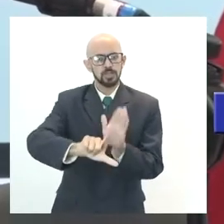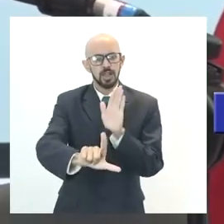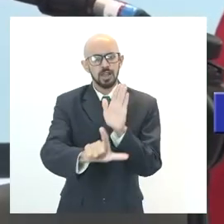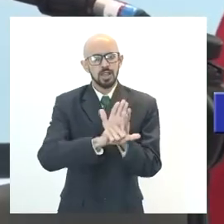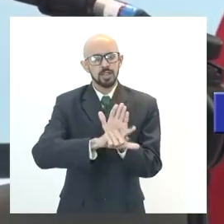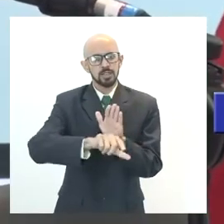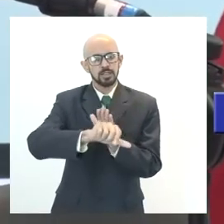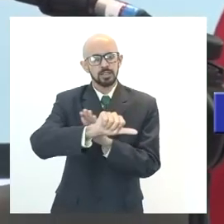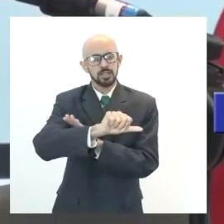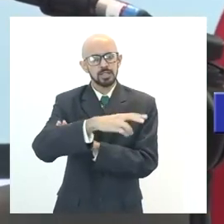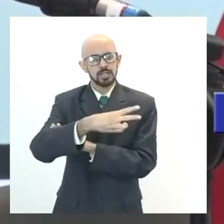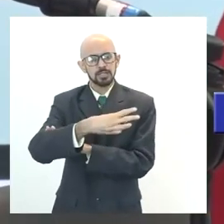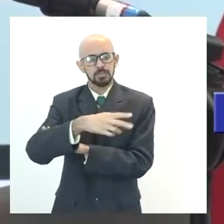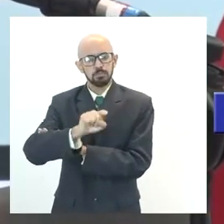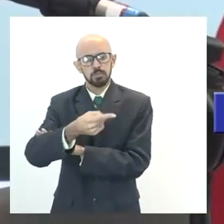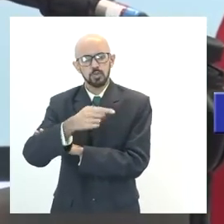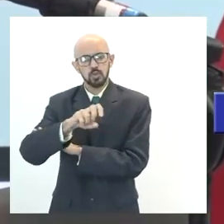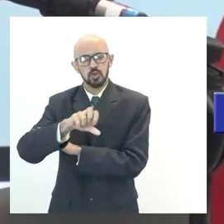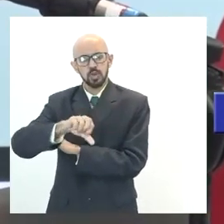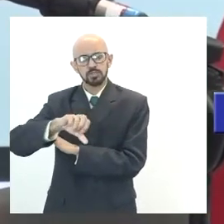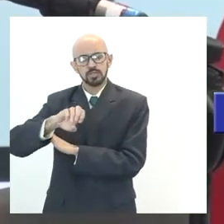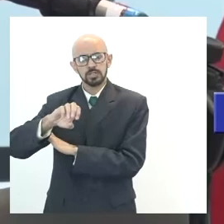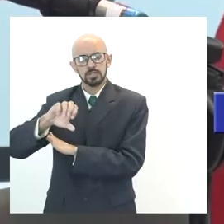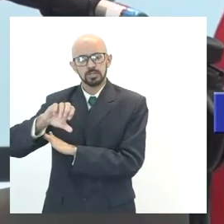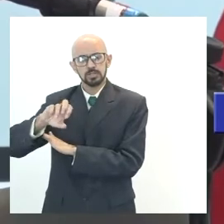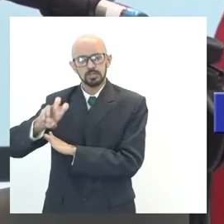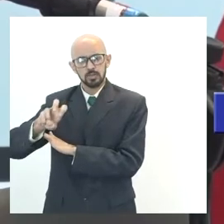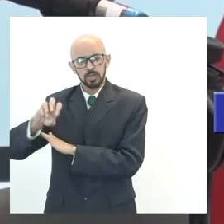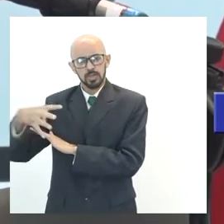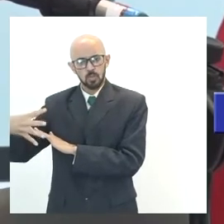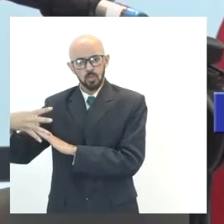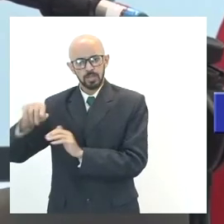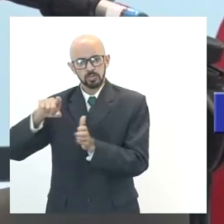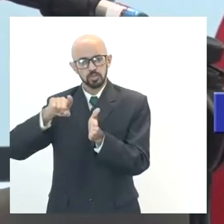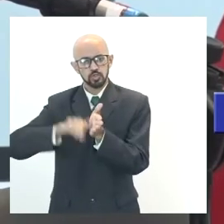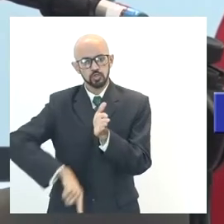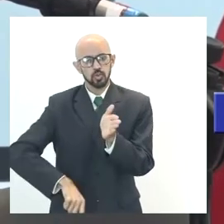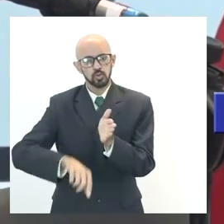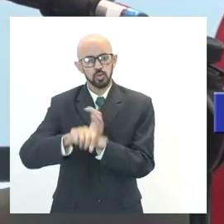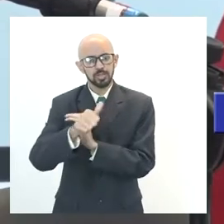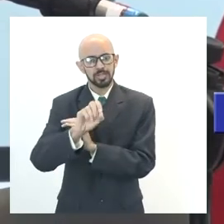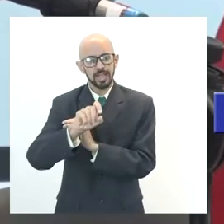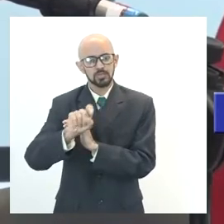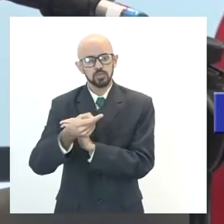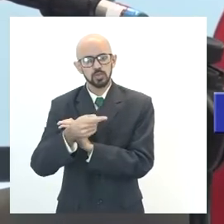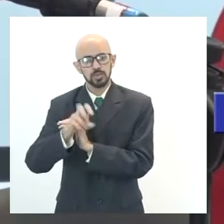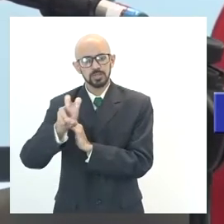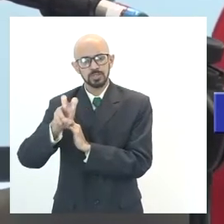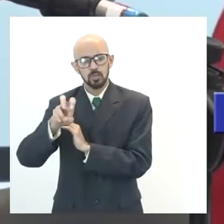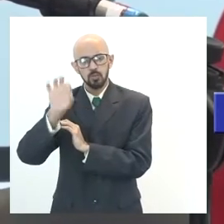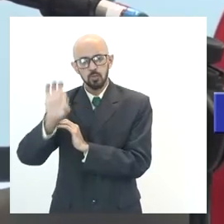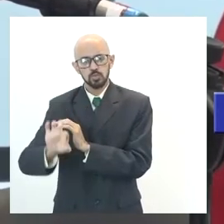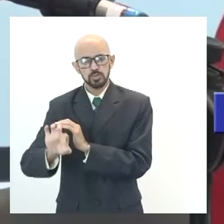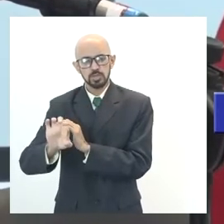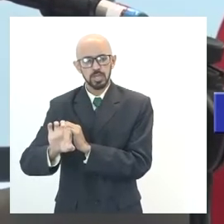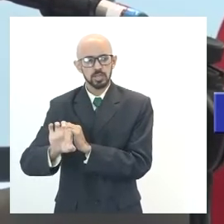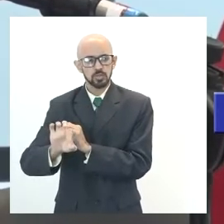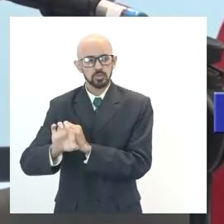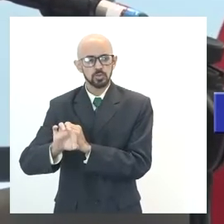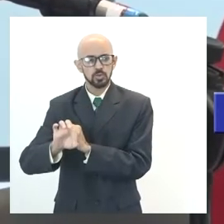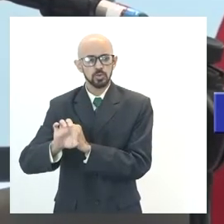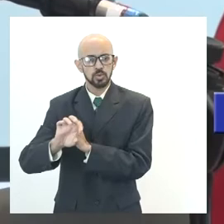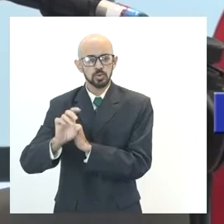13954 essa lei veio com desconto de 10 e meio por cento em cima do bruto da